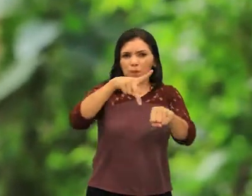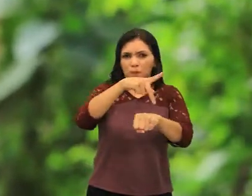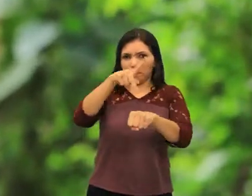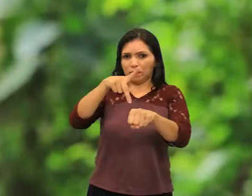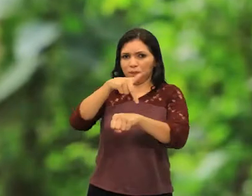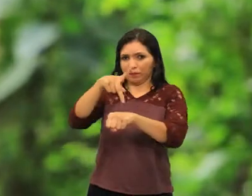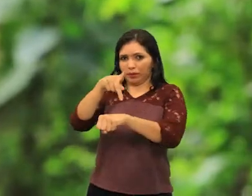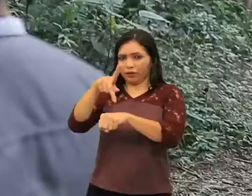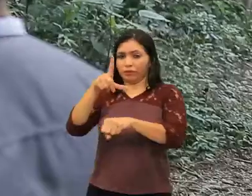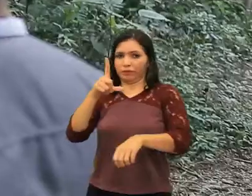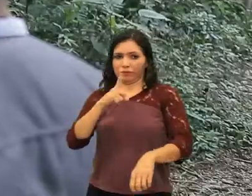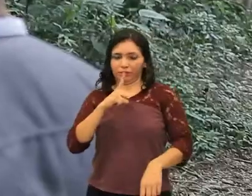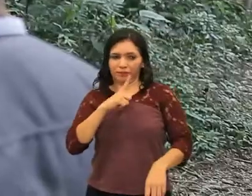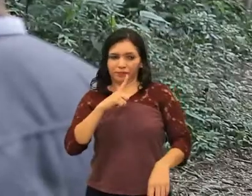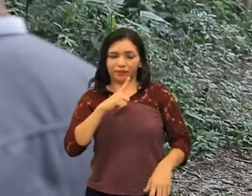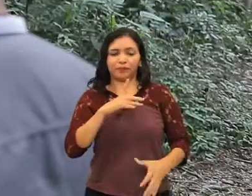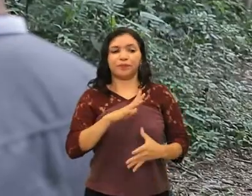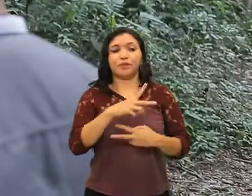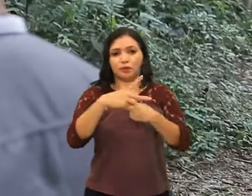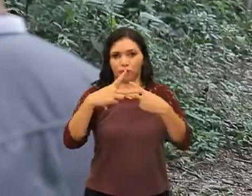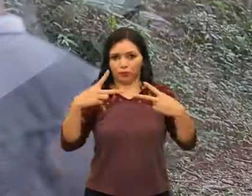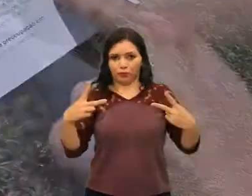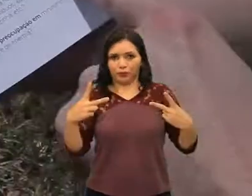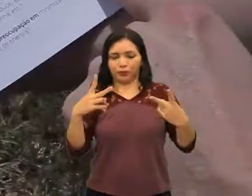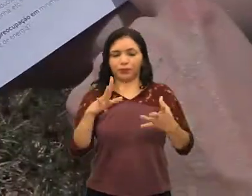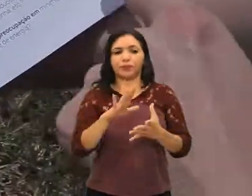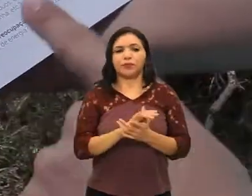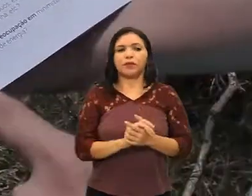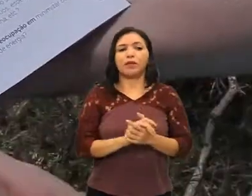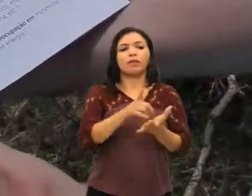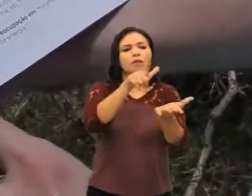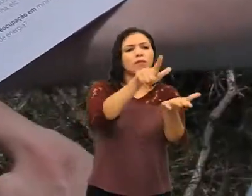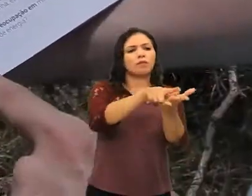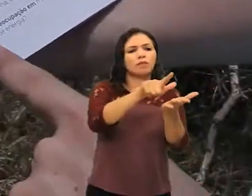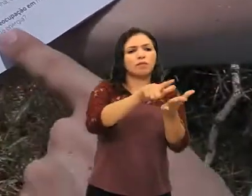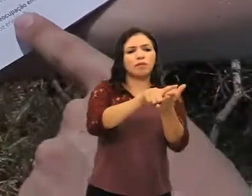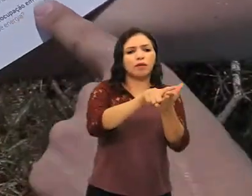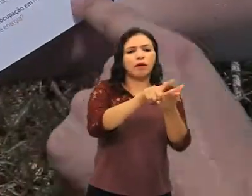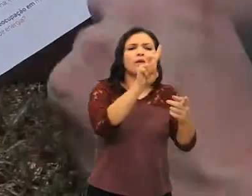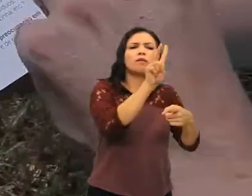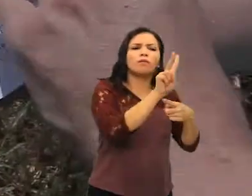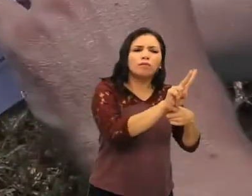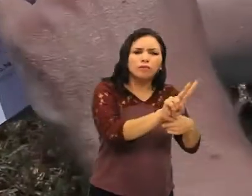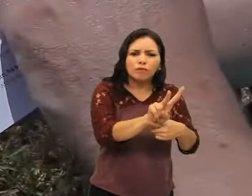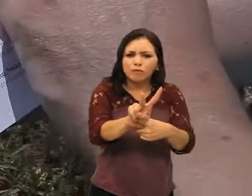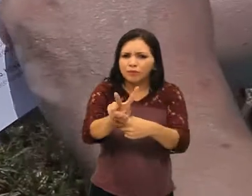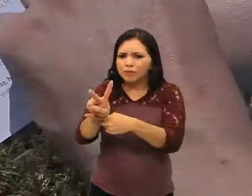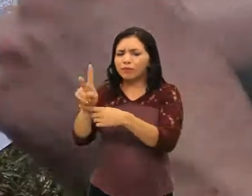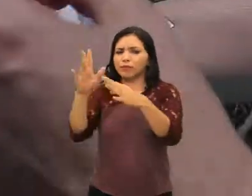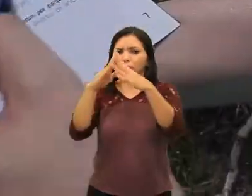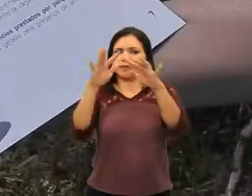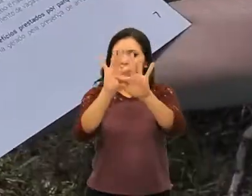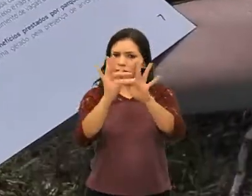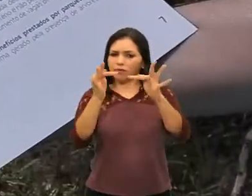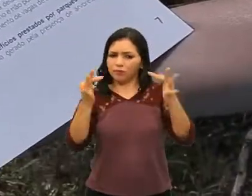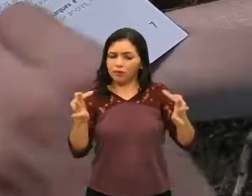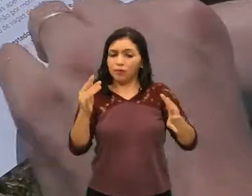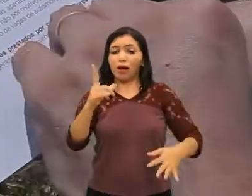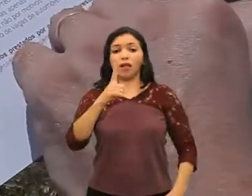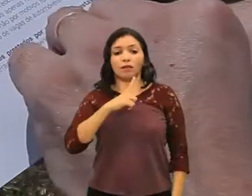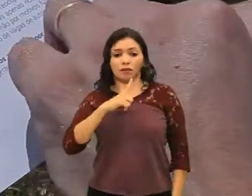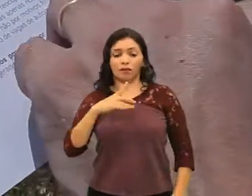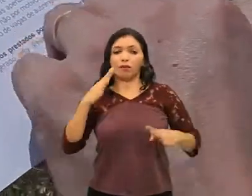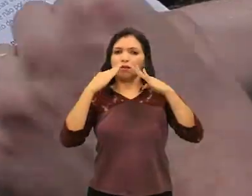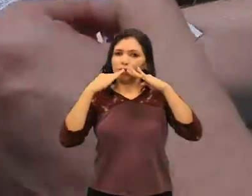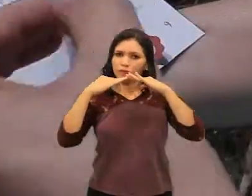algumas perguntas. Né? Então, a cartilha Cuidando da Casa Comum, ela tem essa